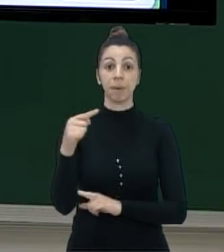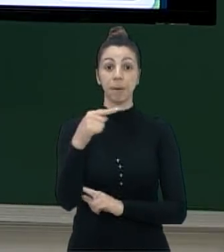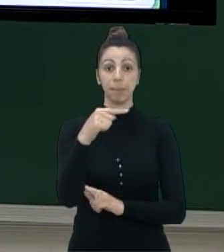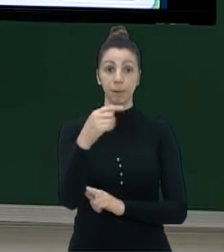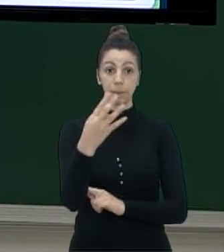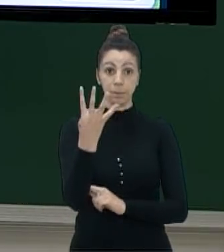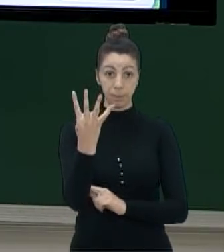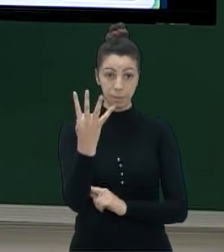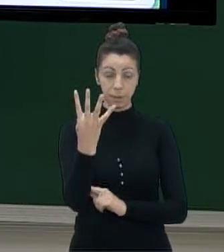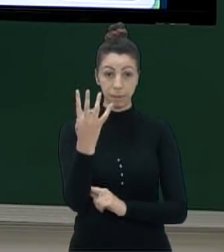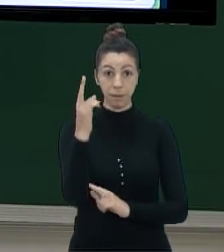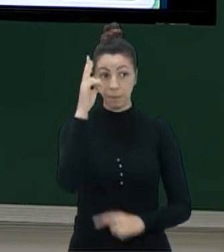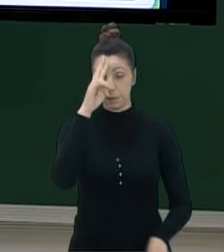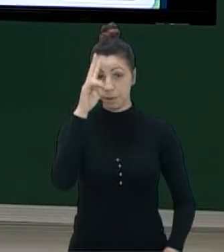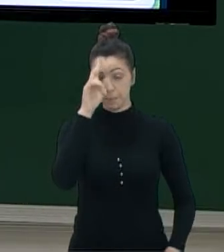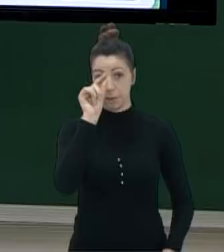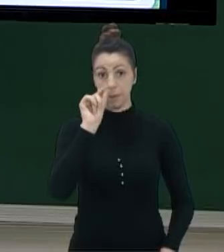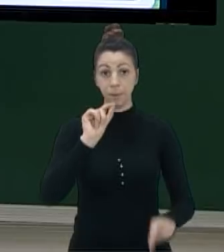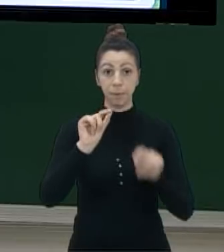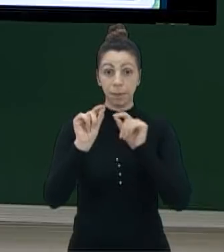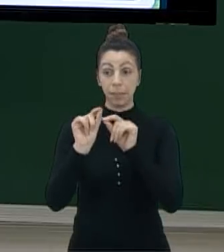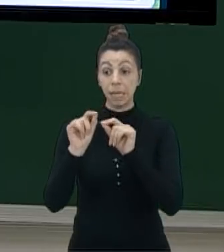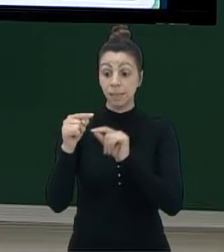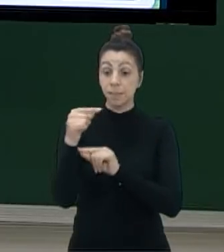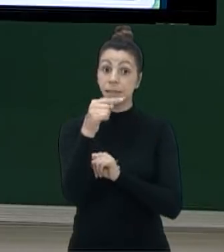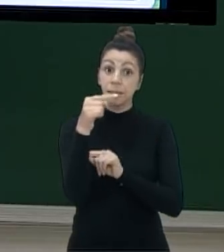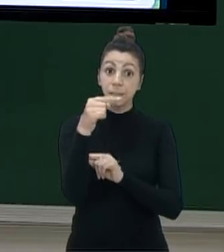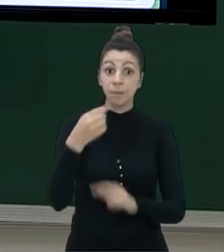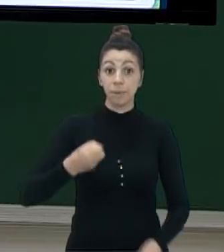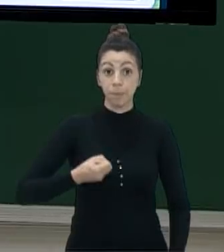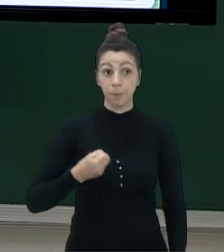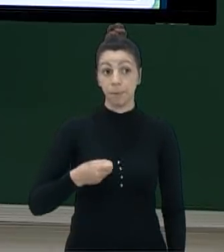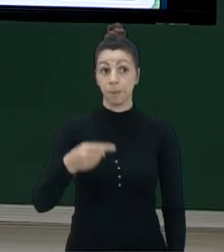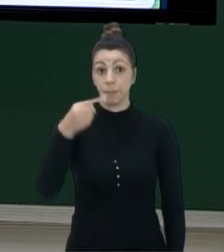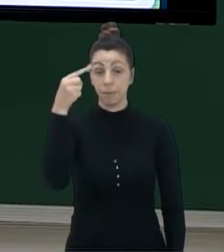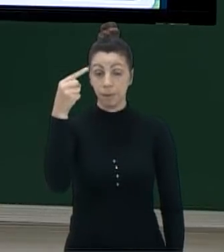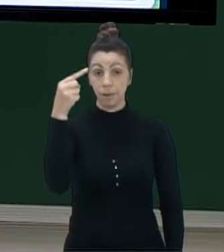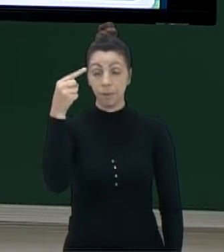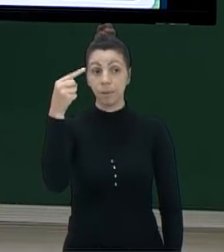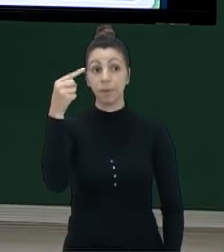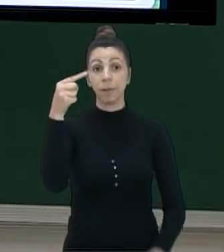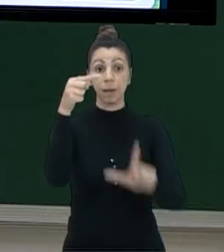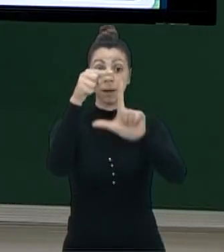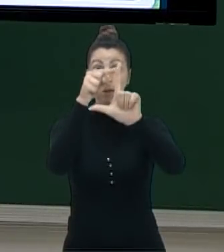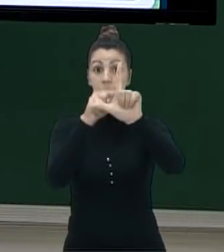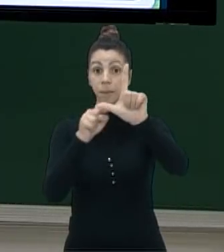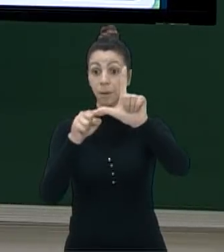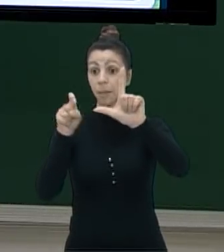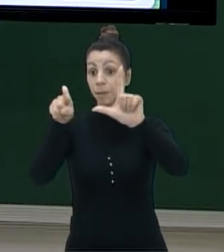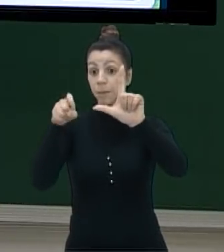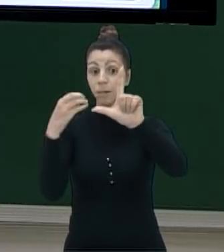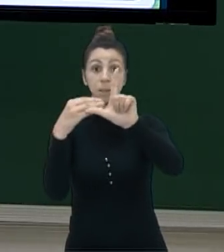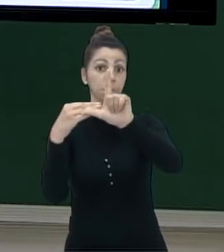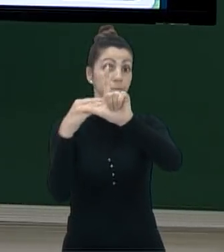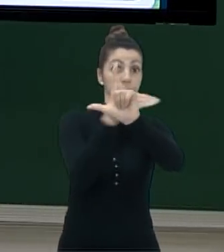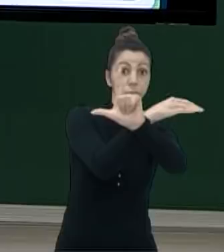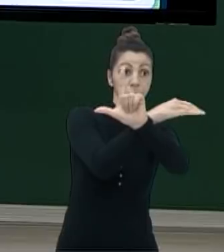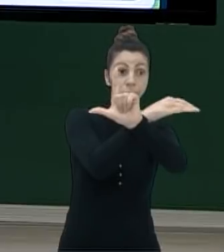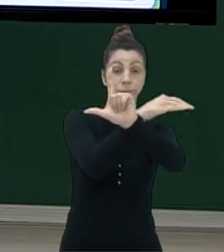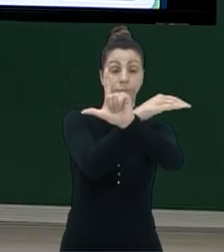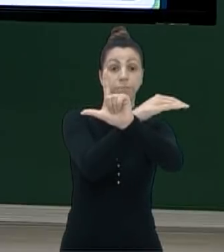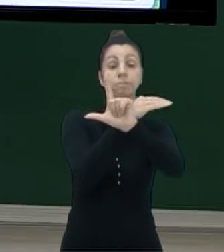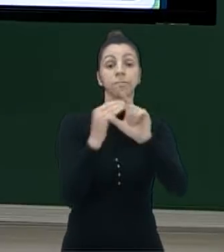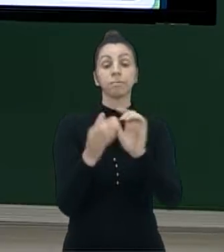4. Lembrando aquela questão ali, se o número tiver negativo, ele vai estar no eixo X do lado negativo.